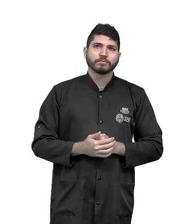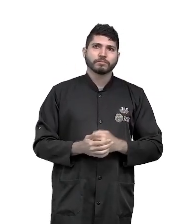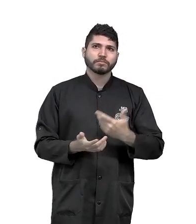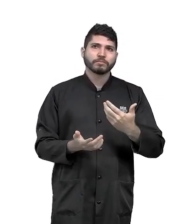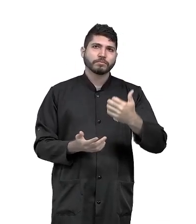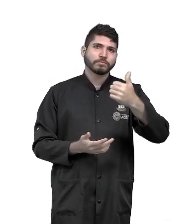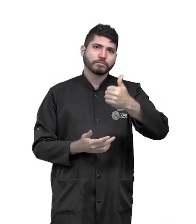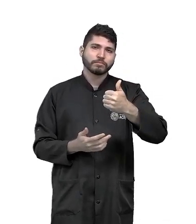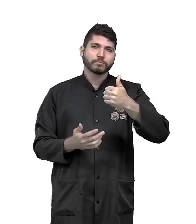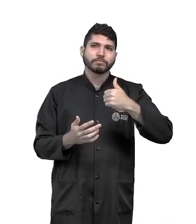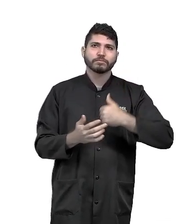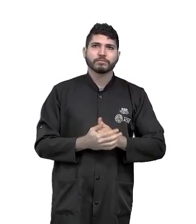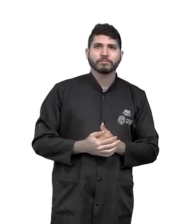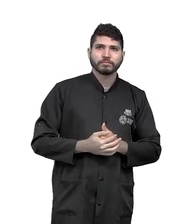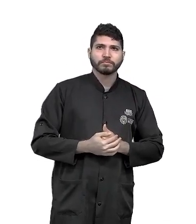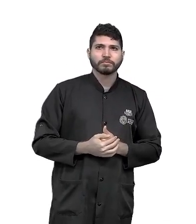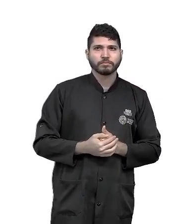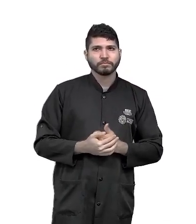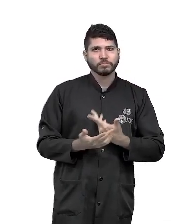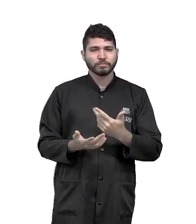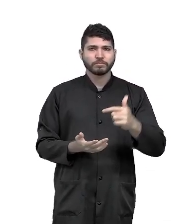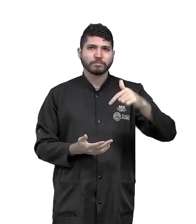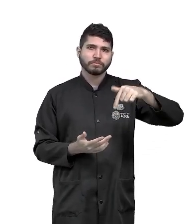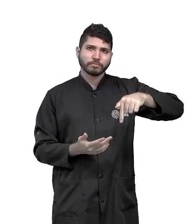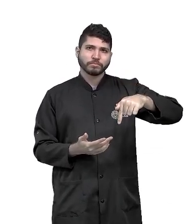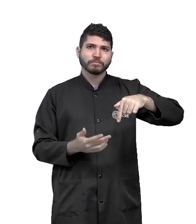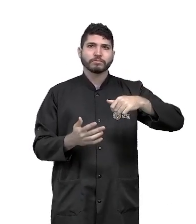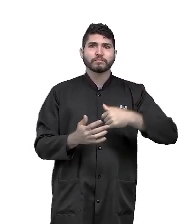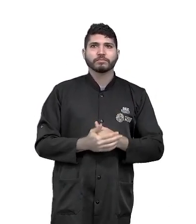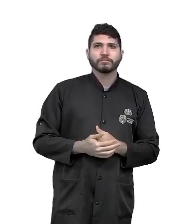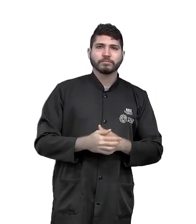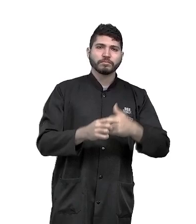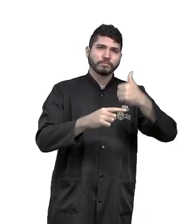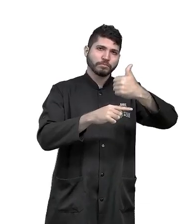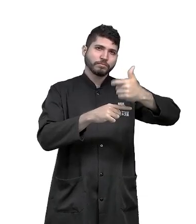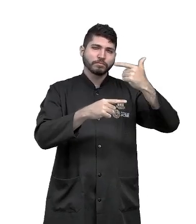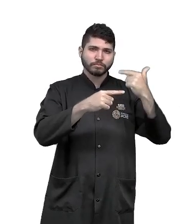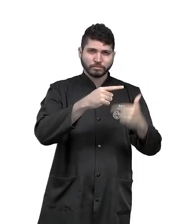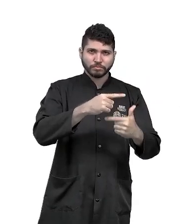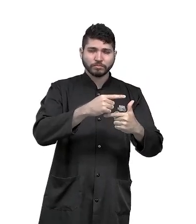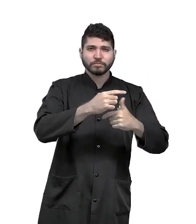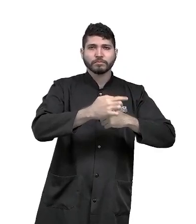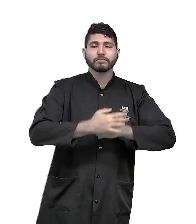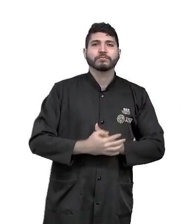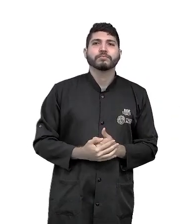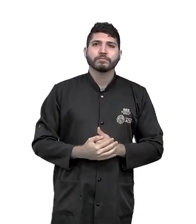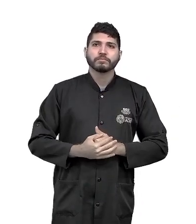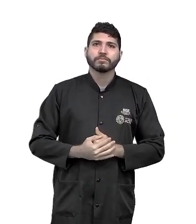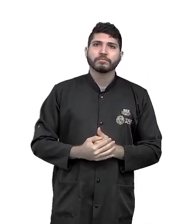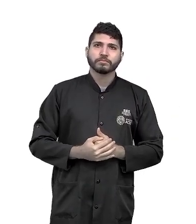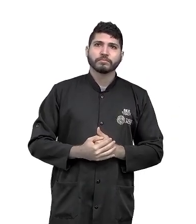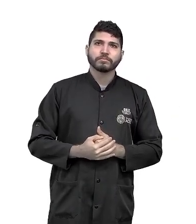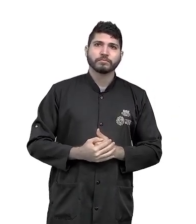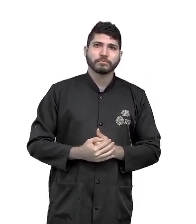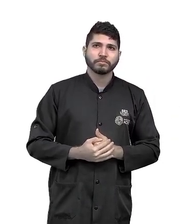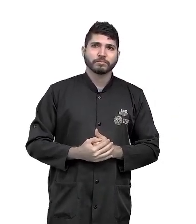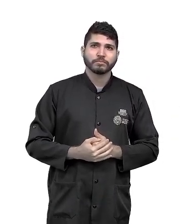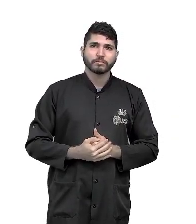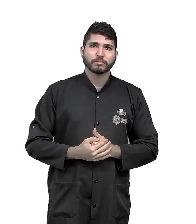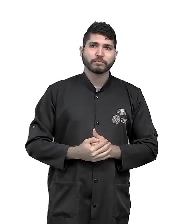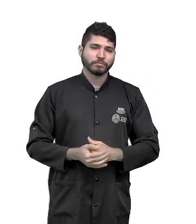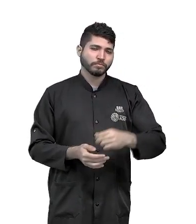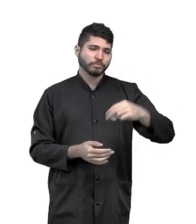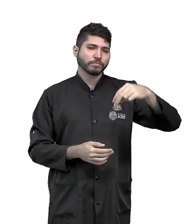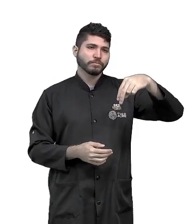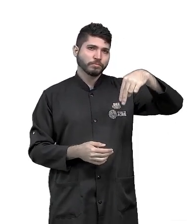1. A minha razão corresponde a meio, ok? Tudo isso é elevado a quanto? N